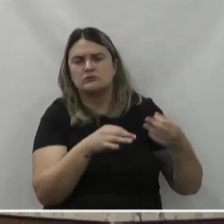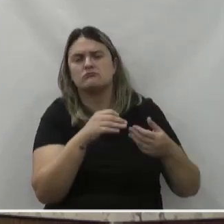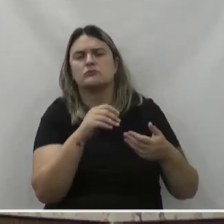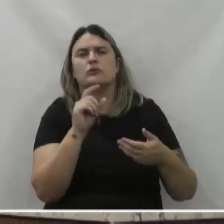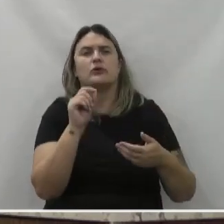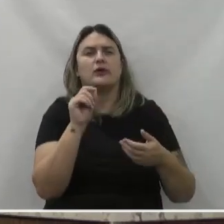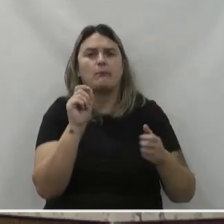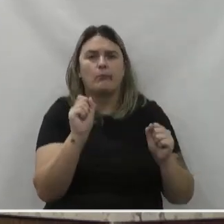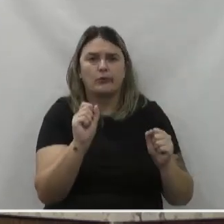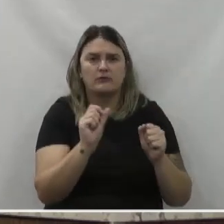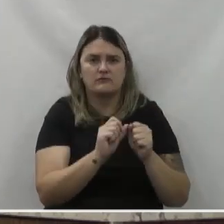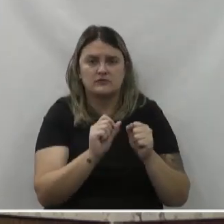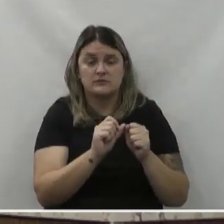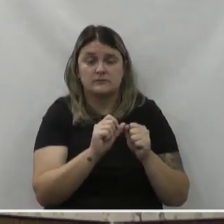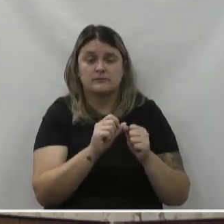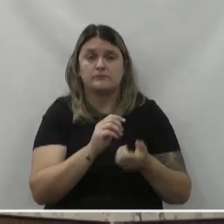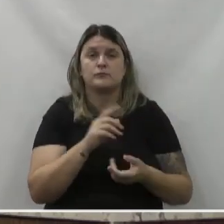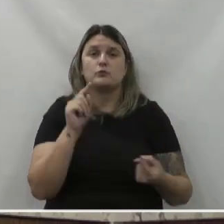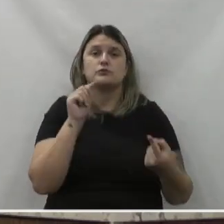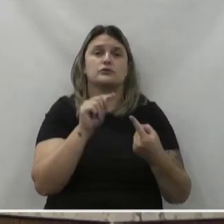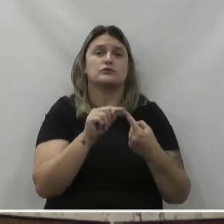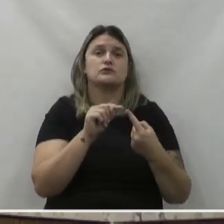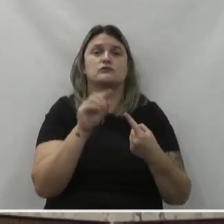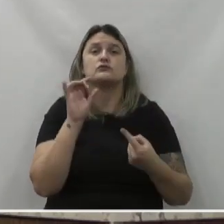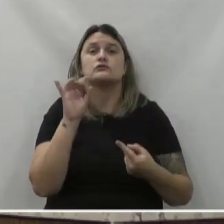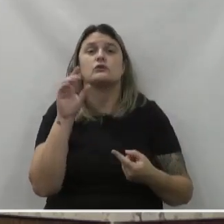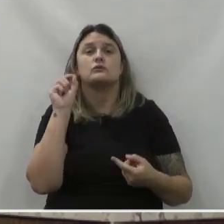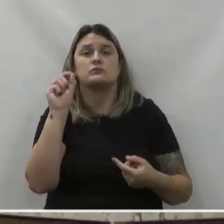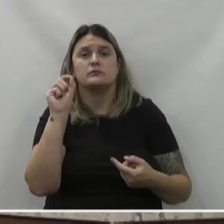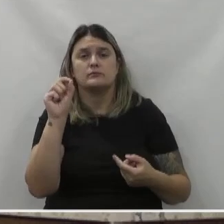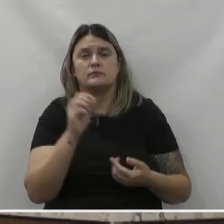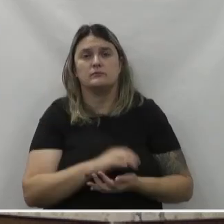o que dá para fazer. O meu intuito foi só